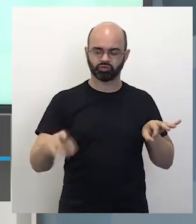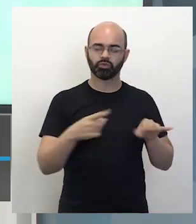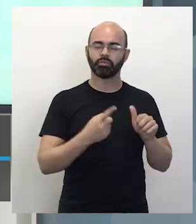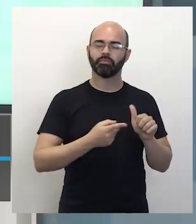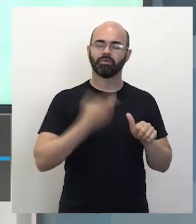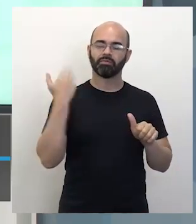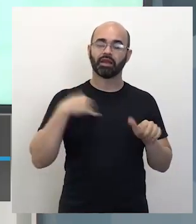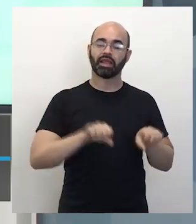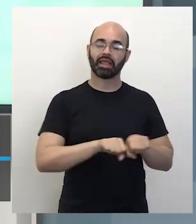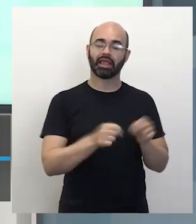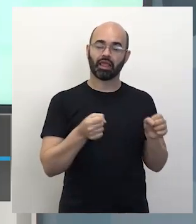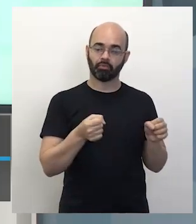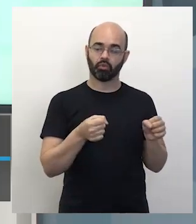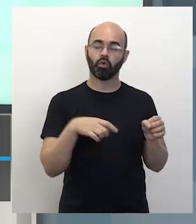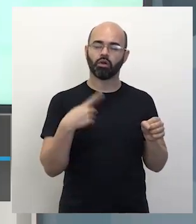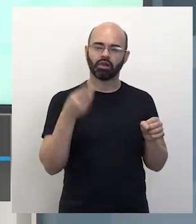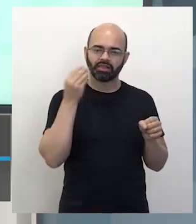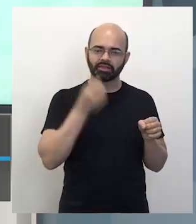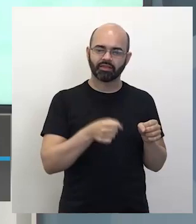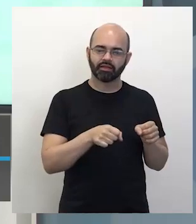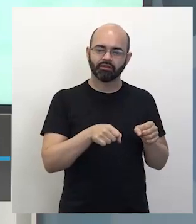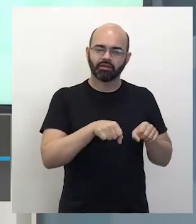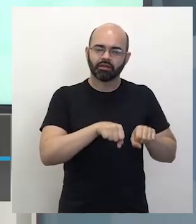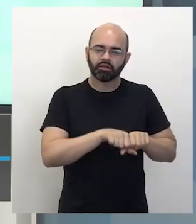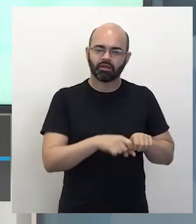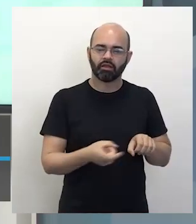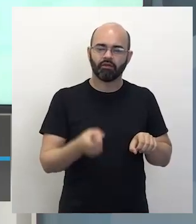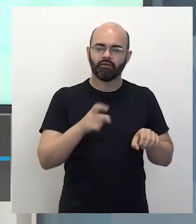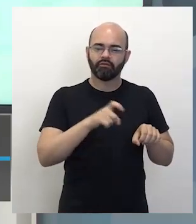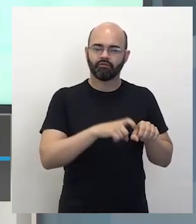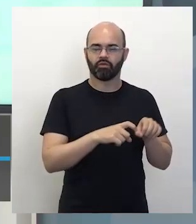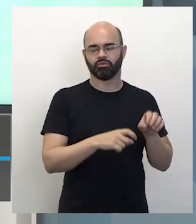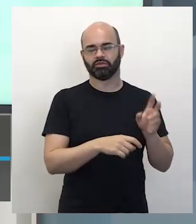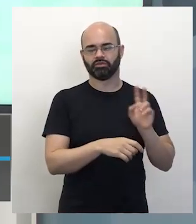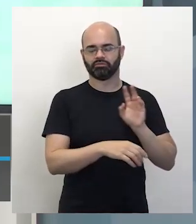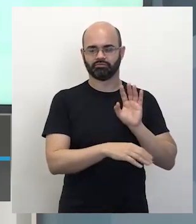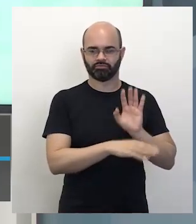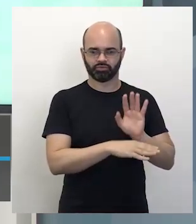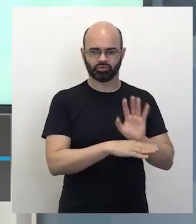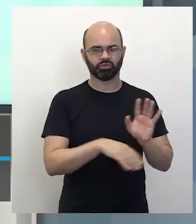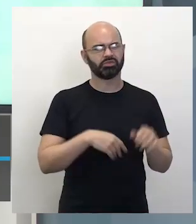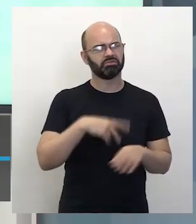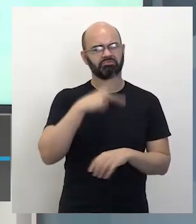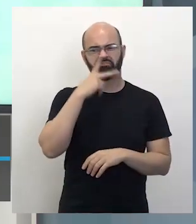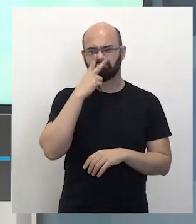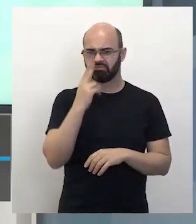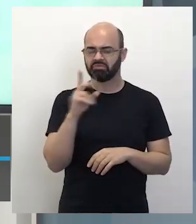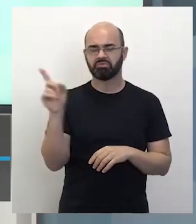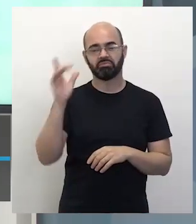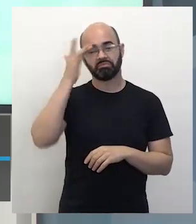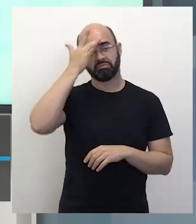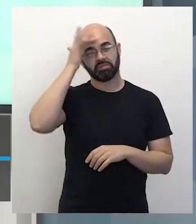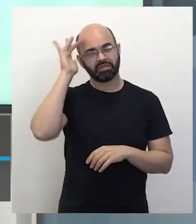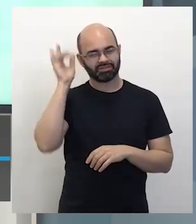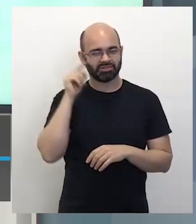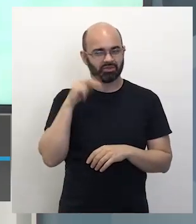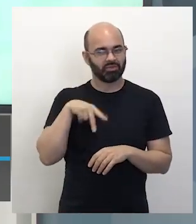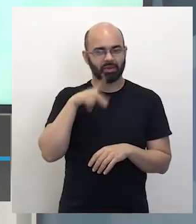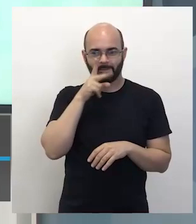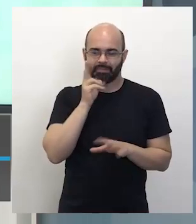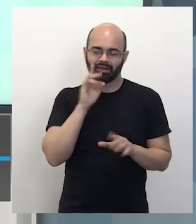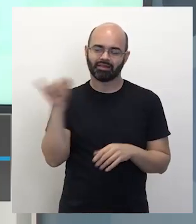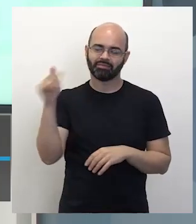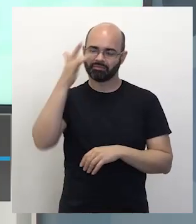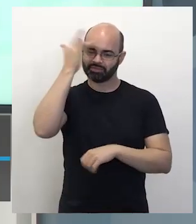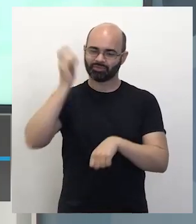quê? Porque isso quer dizer que outra pessoa do grupo teve que sacrificar o seu tempo, entre